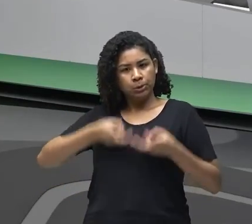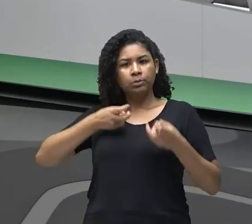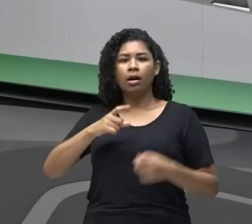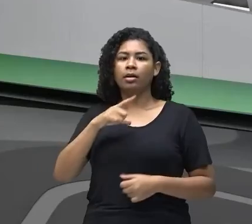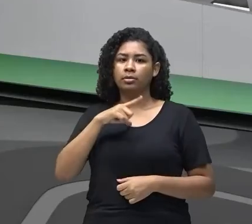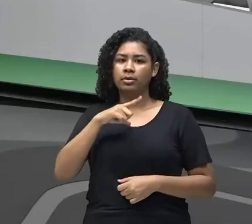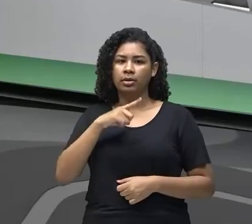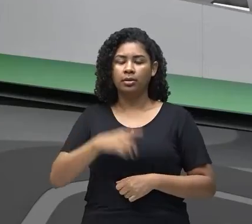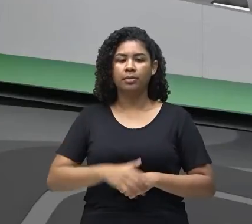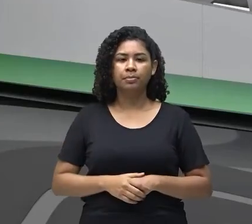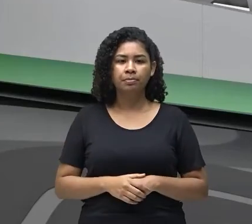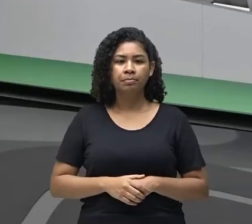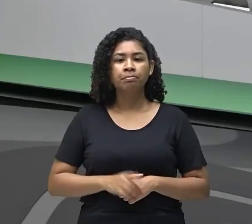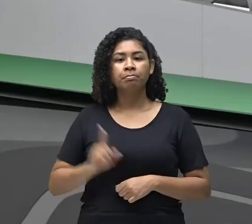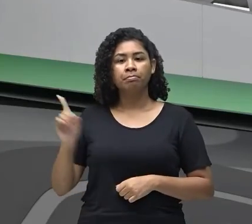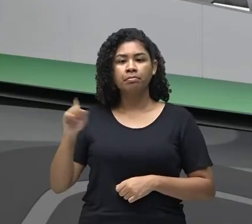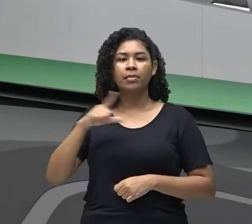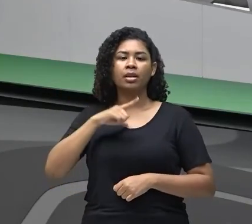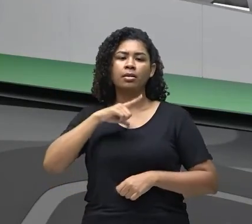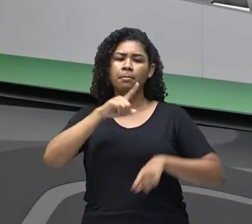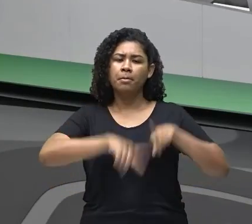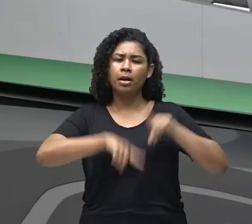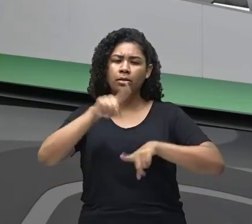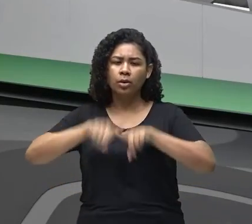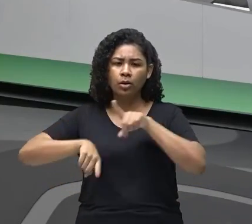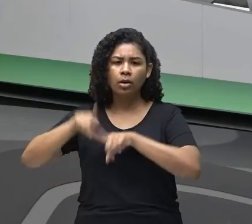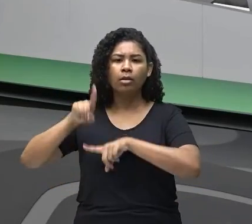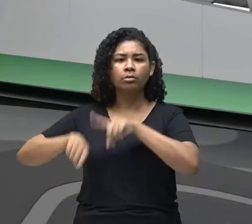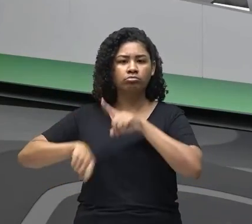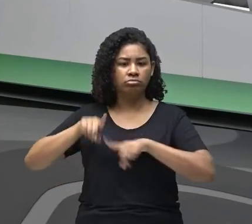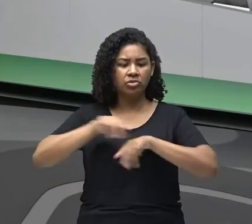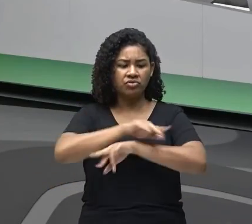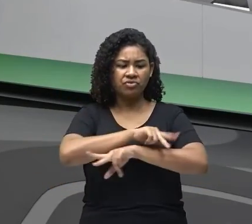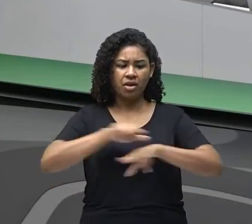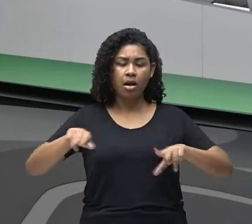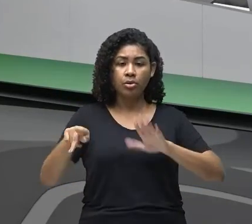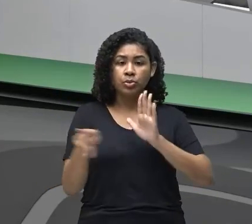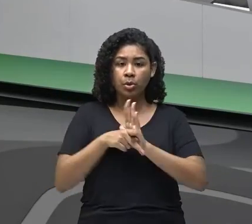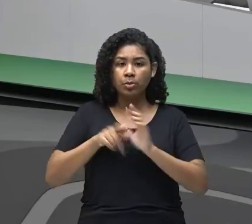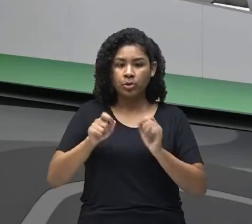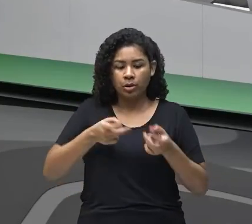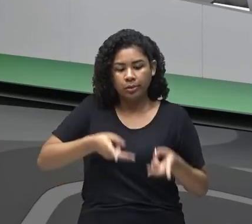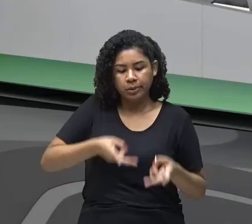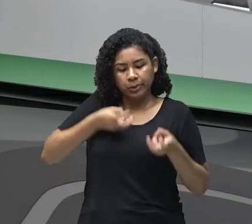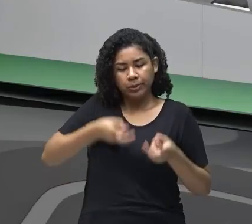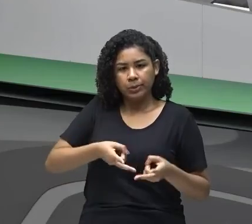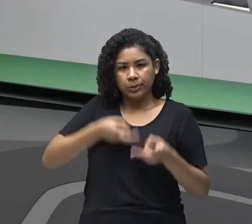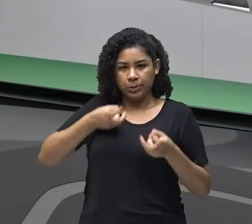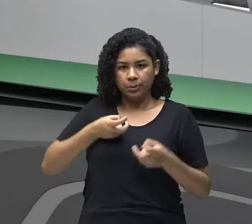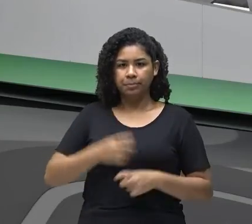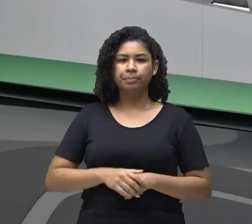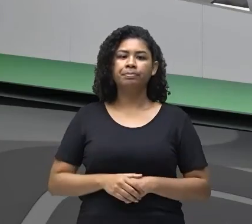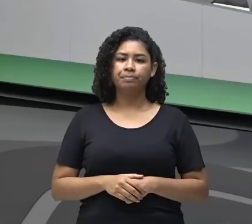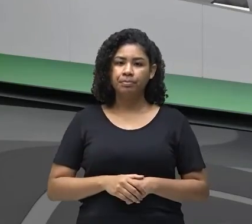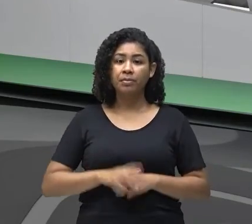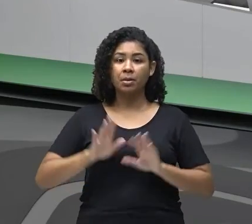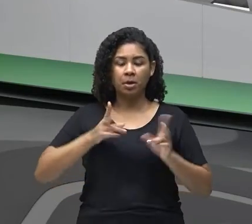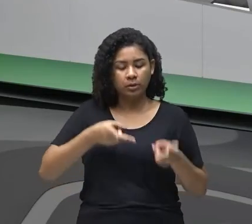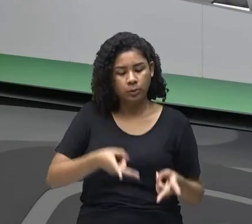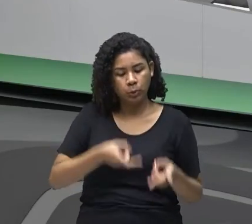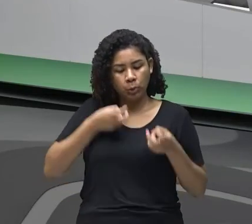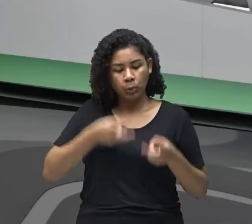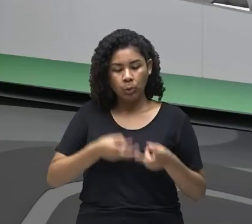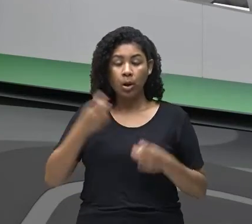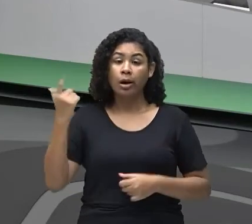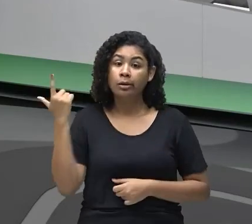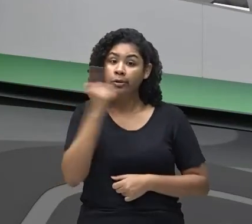superfície. Existem equipamentos que estão relacionados ali à retirada dele. Depois que ele é retirado,